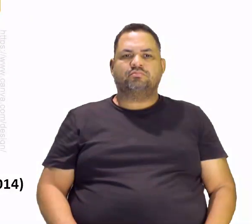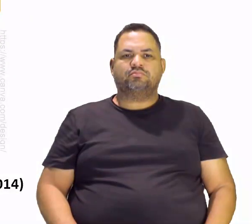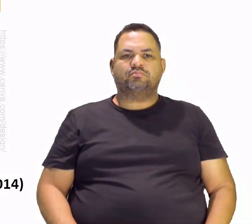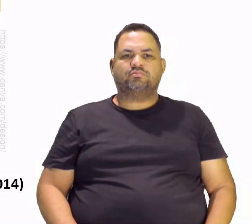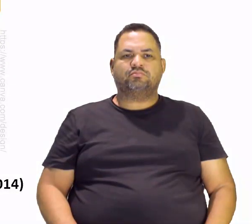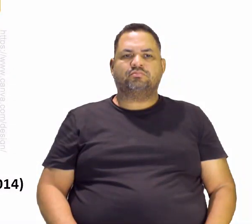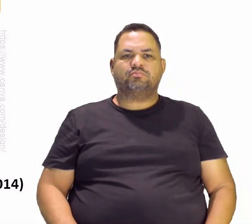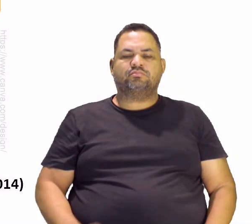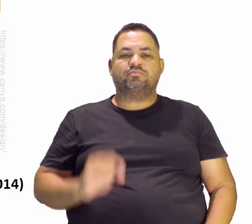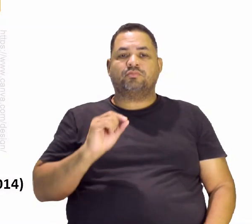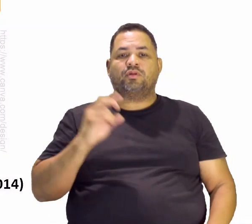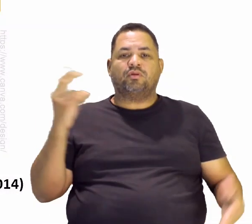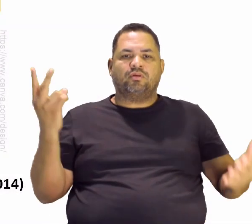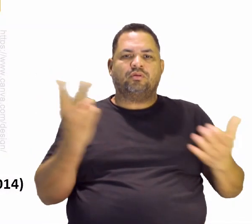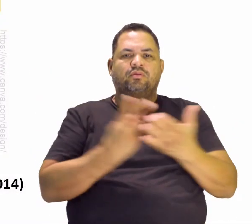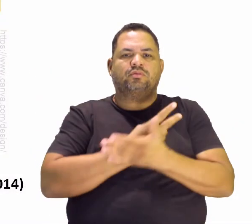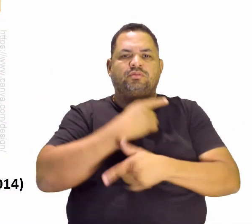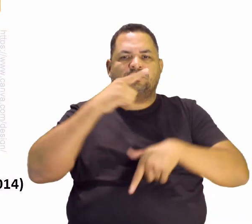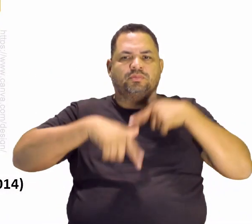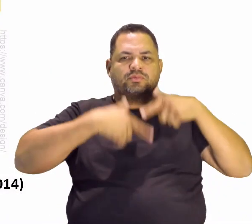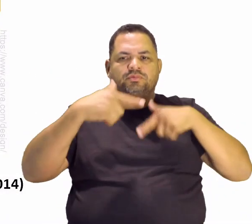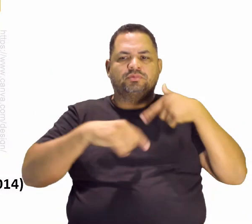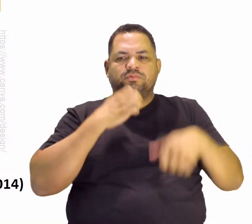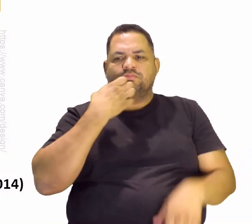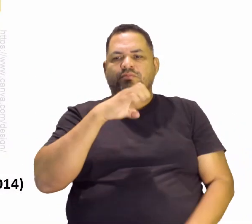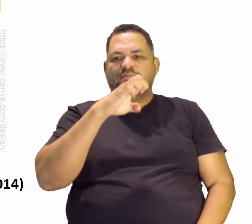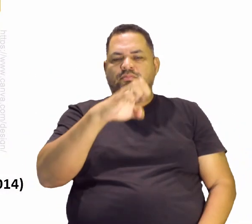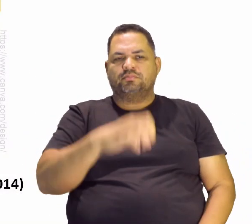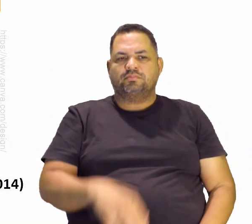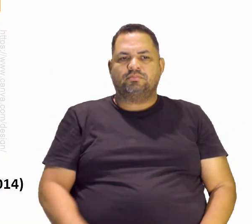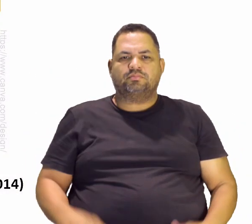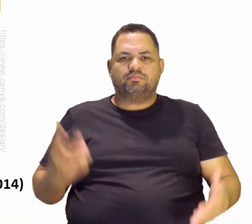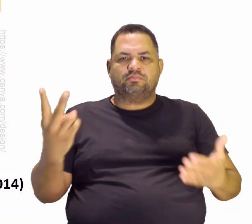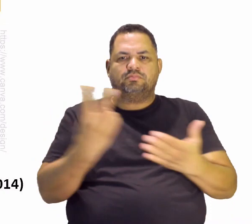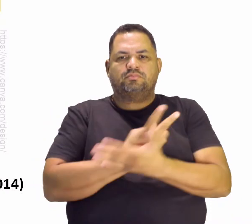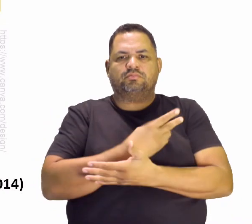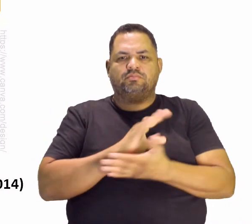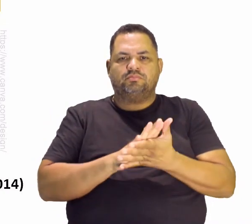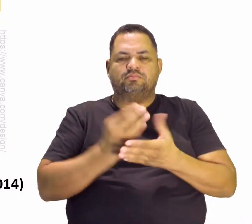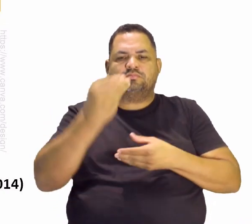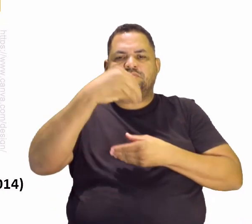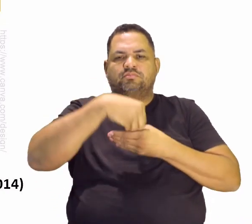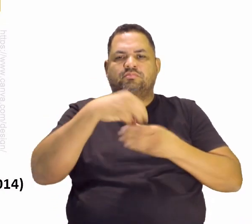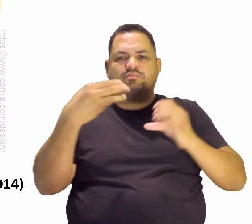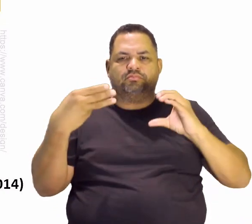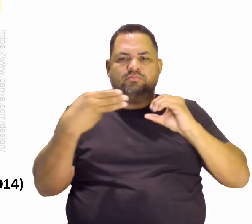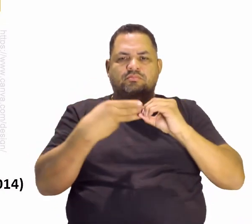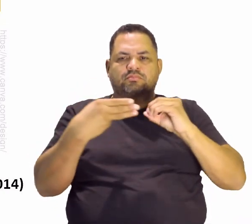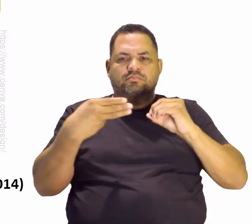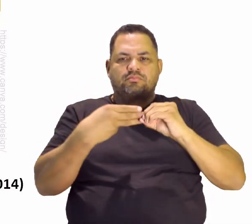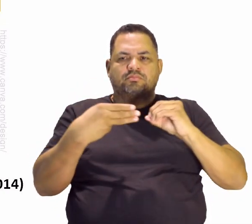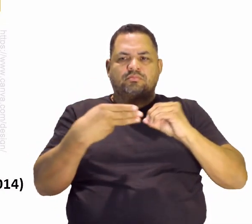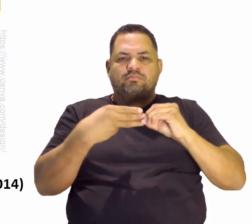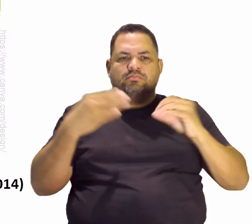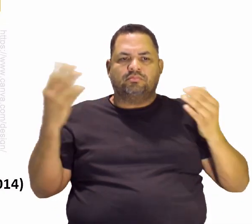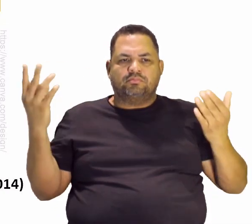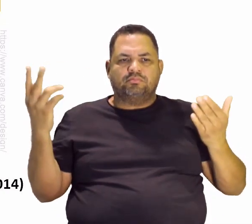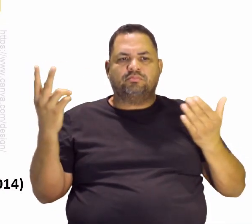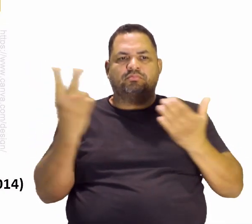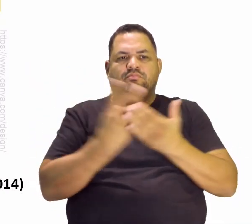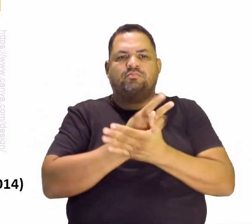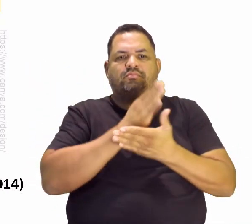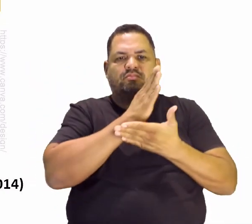Como que ocorre a produção de energia? Então, a produção de energia, ela acontece aí no meio celular, tá? Ocorre a partir